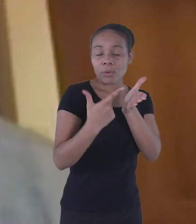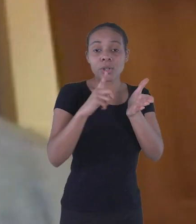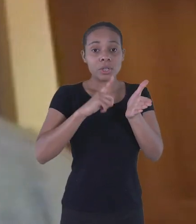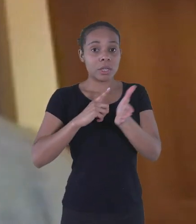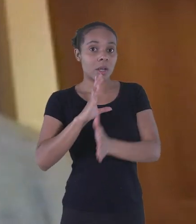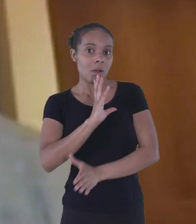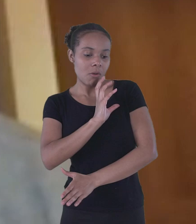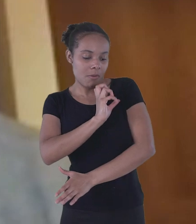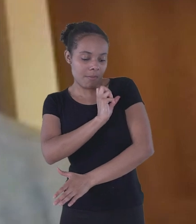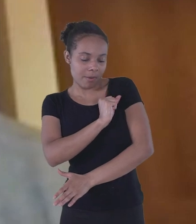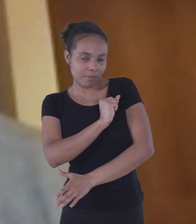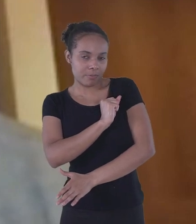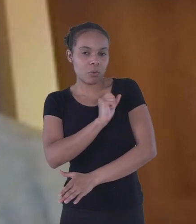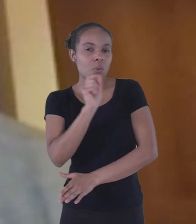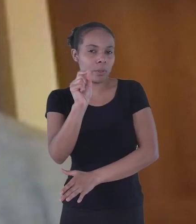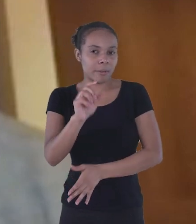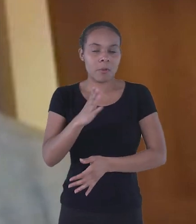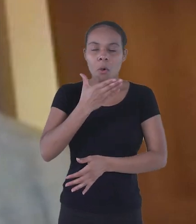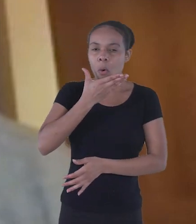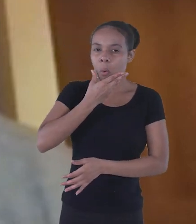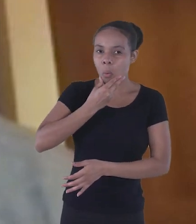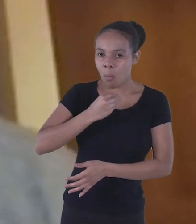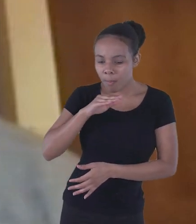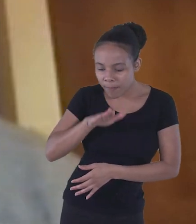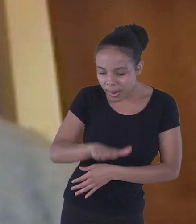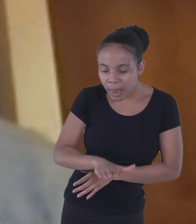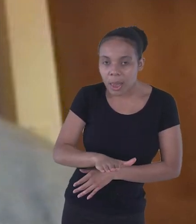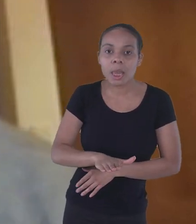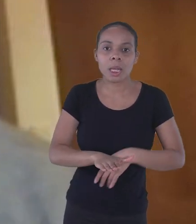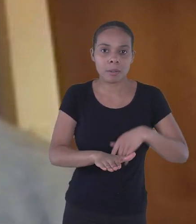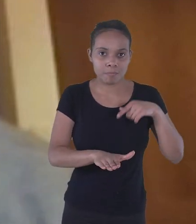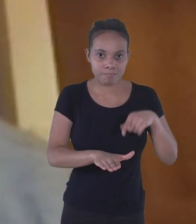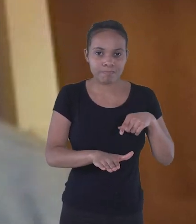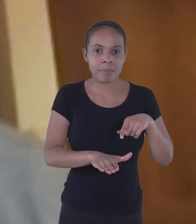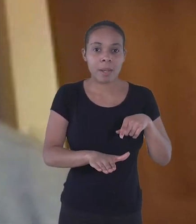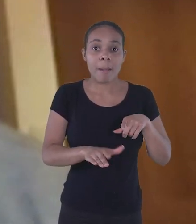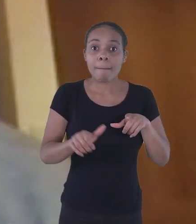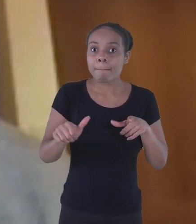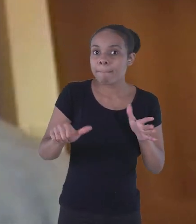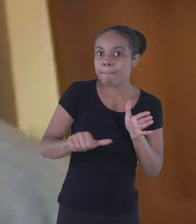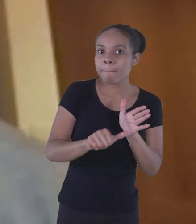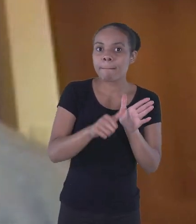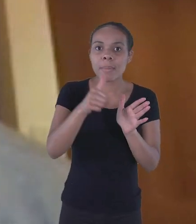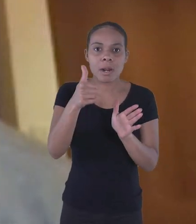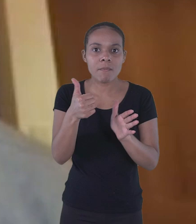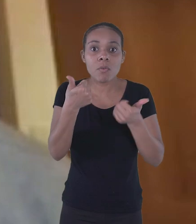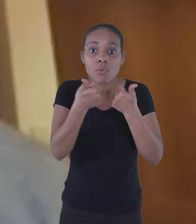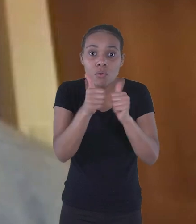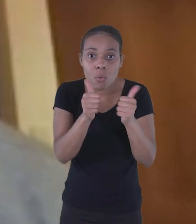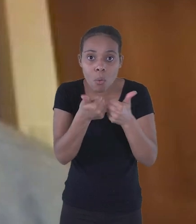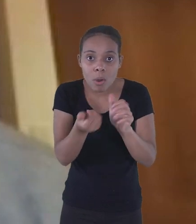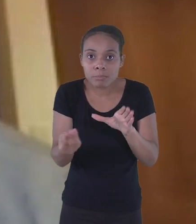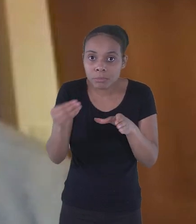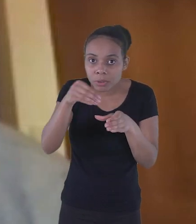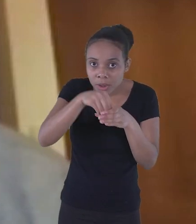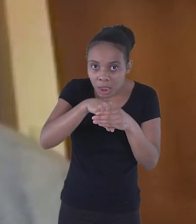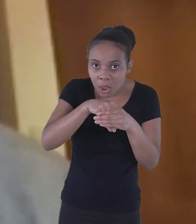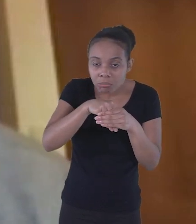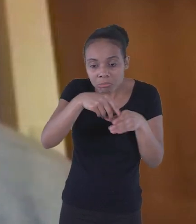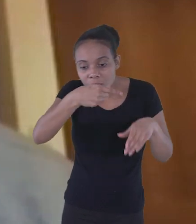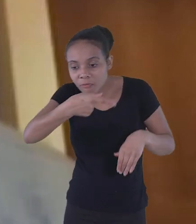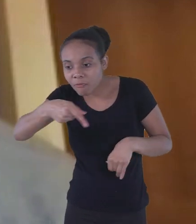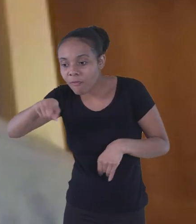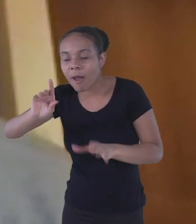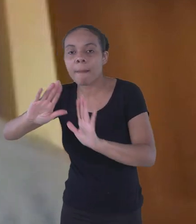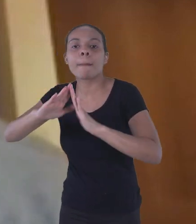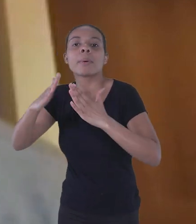um garoto que tem que ir pela primeira vez de ônibus sozinho para a escola, isto é, não está sendo levado pelo